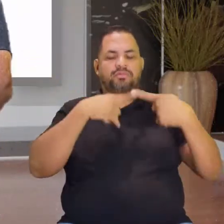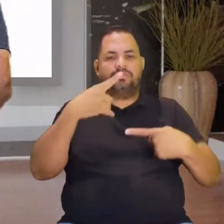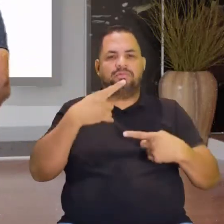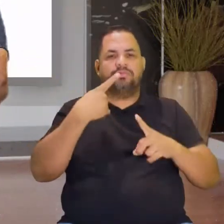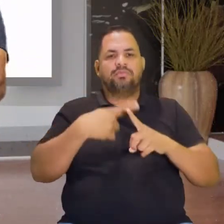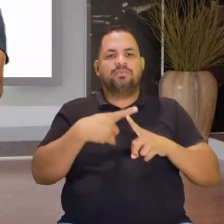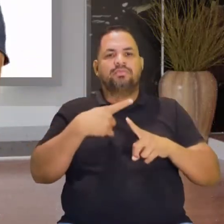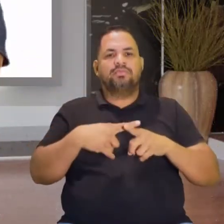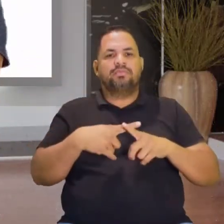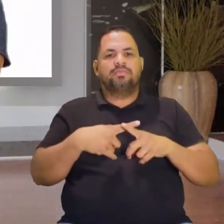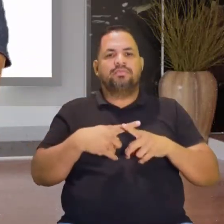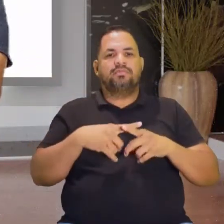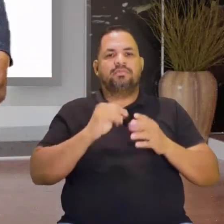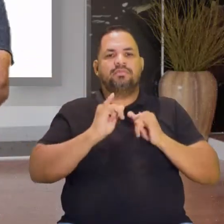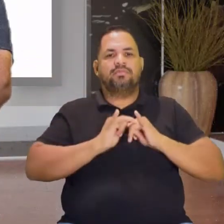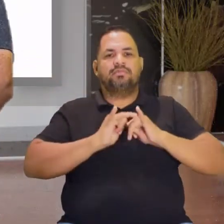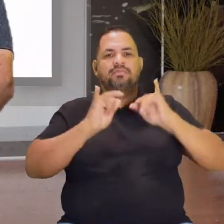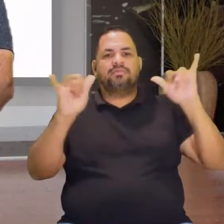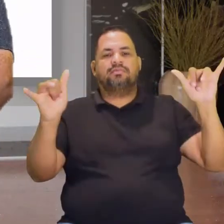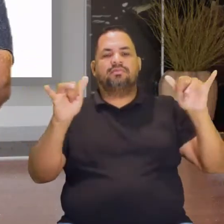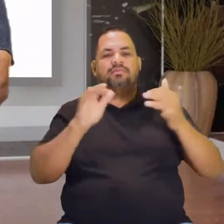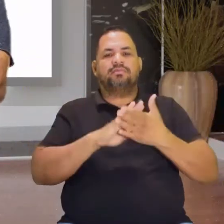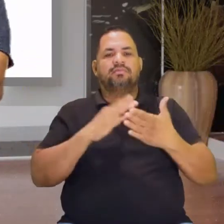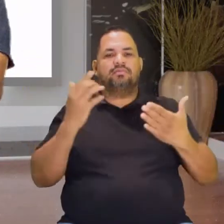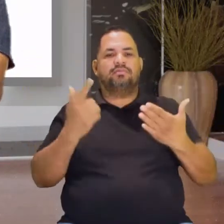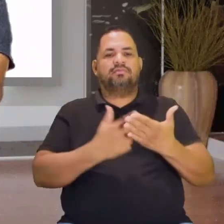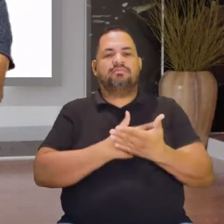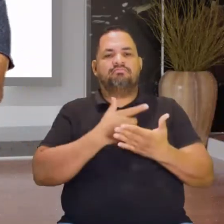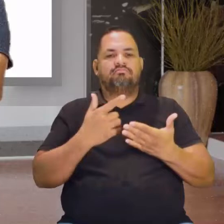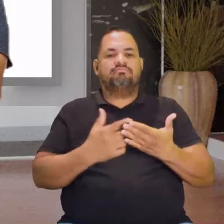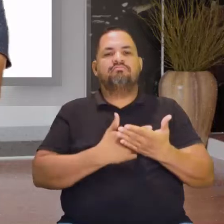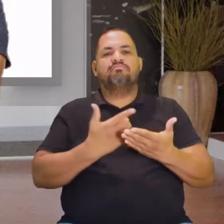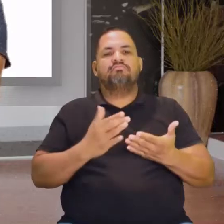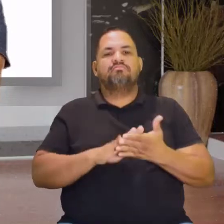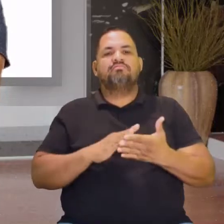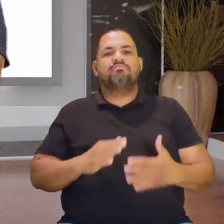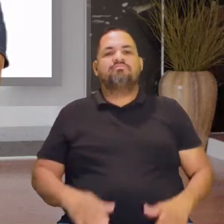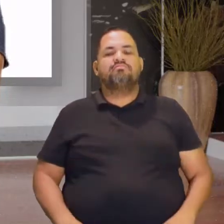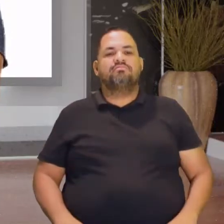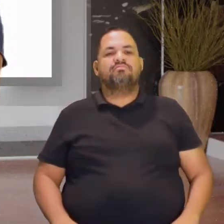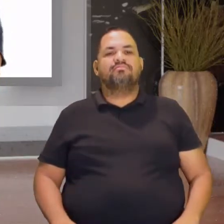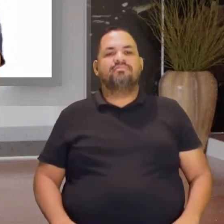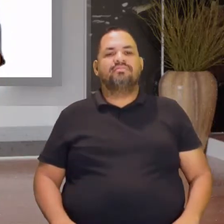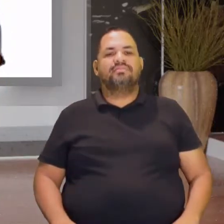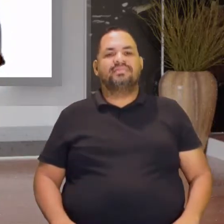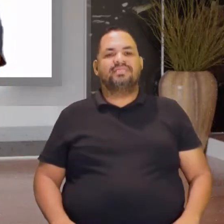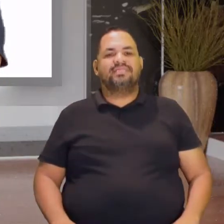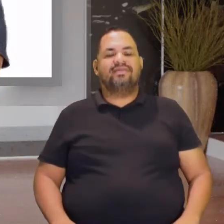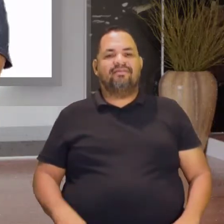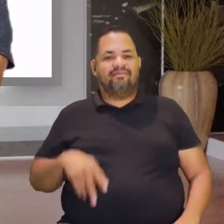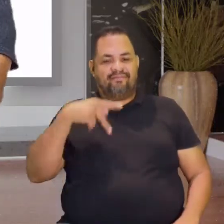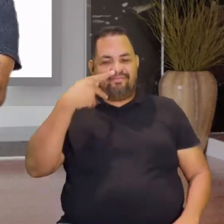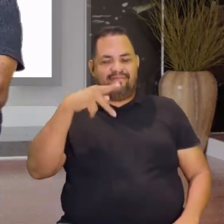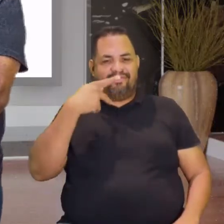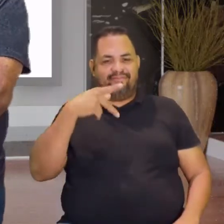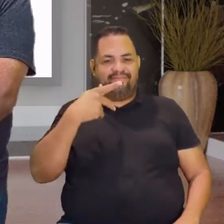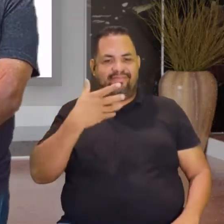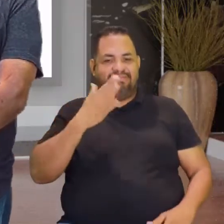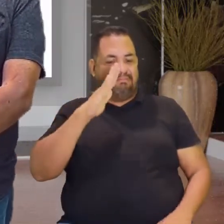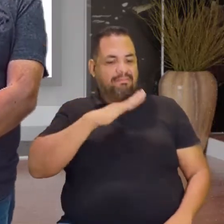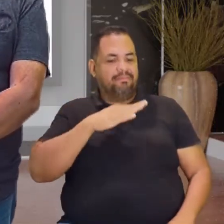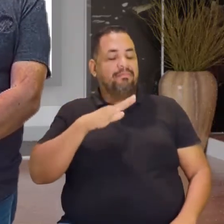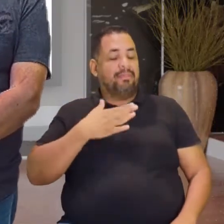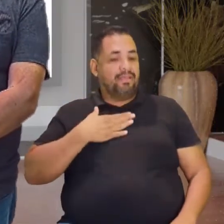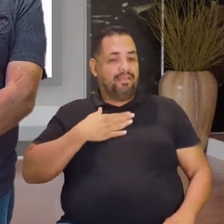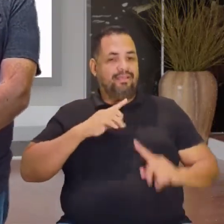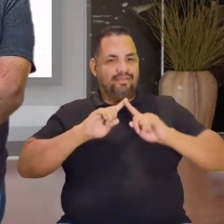porque ele divulgou lá num jornal, fez um artigo sobre isso. Então, falem mal, falem de mim, falem mal, mas